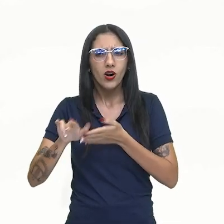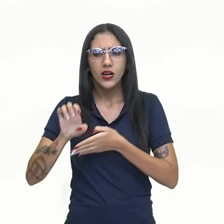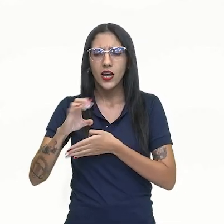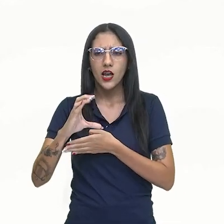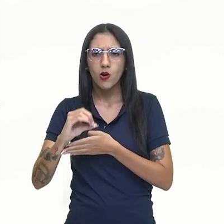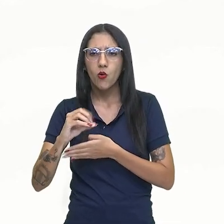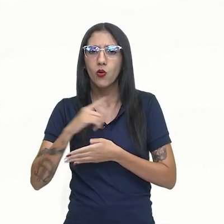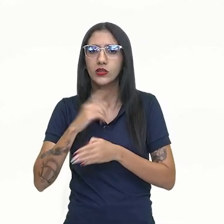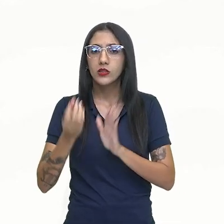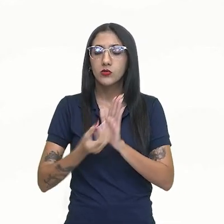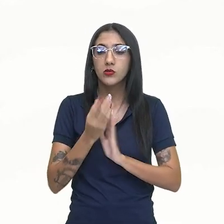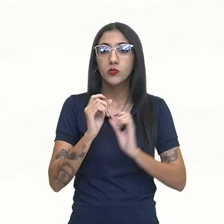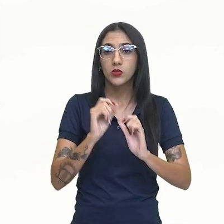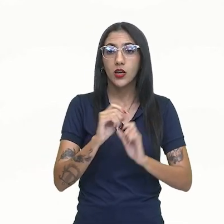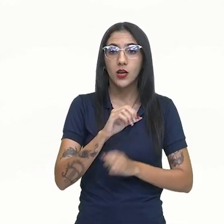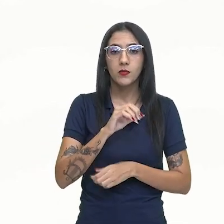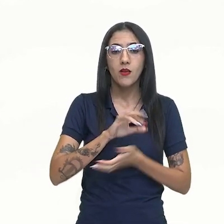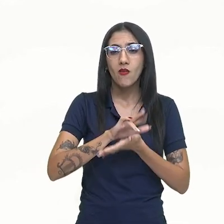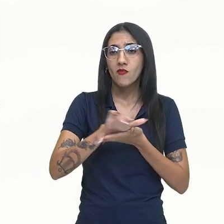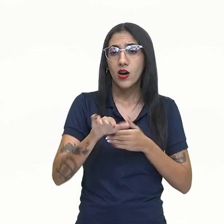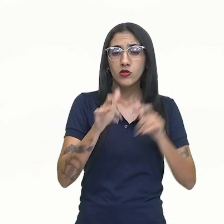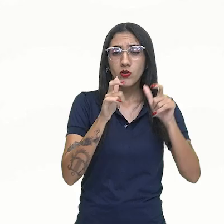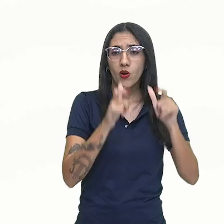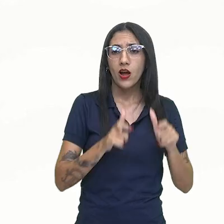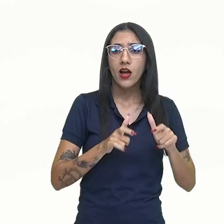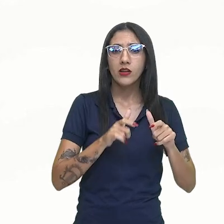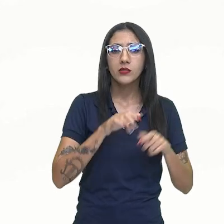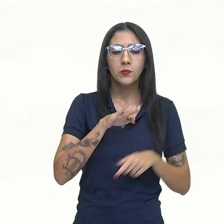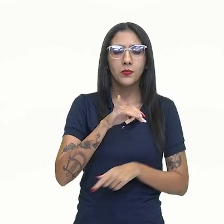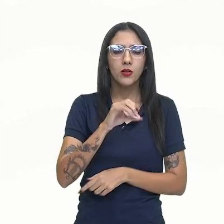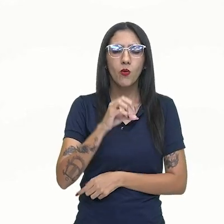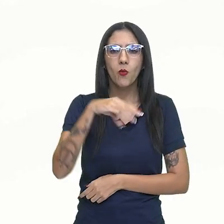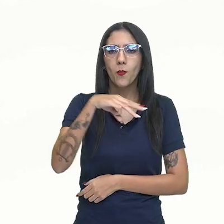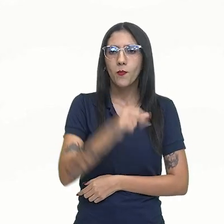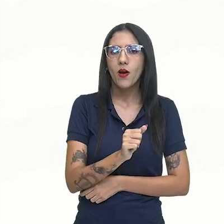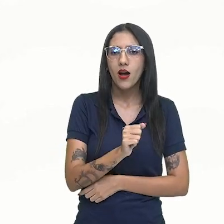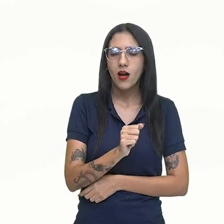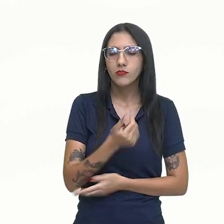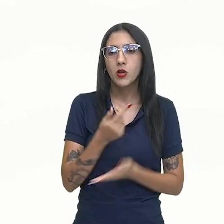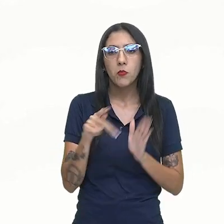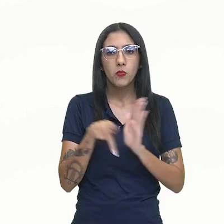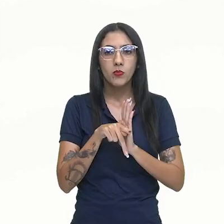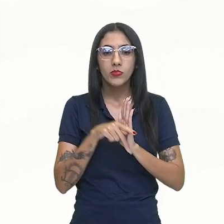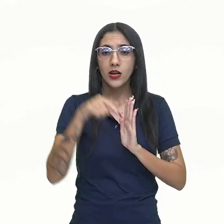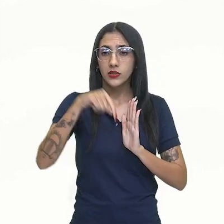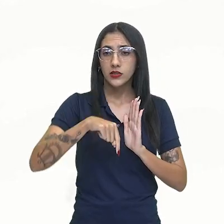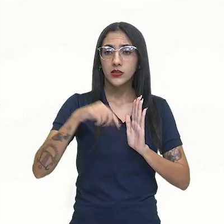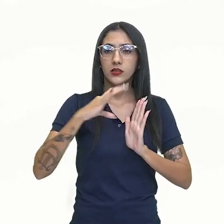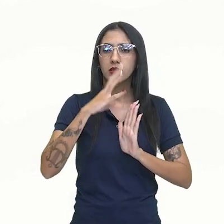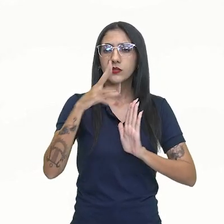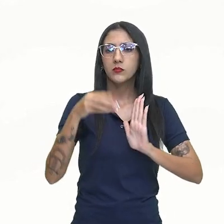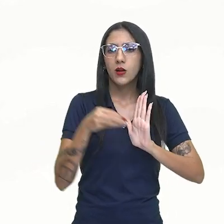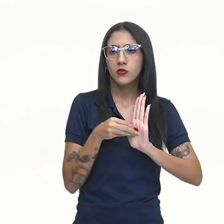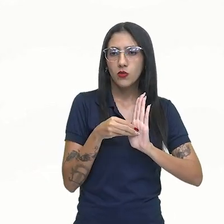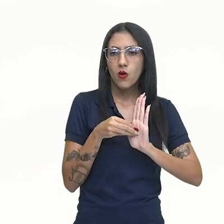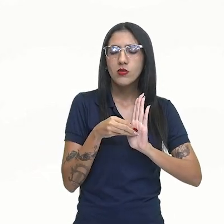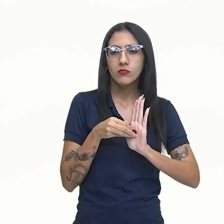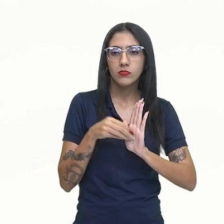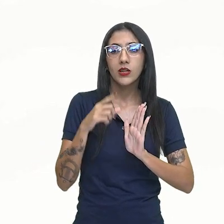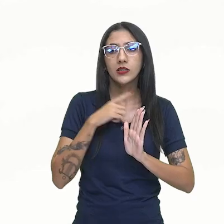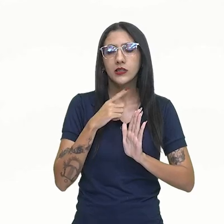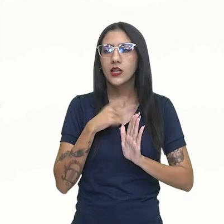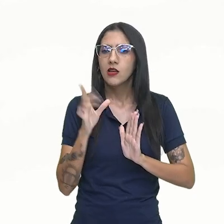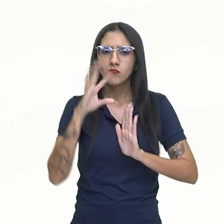vão formar os biomas. Então, o bioma, né, o bioma Amazônia, por exemplo, nós temos